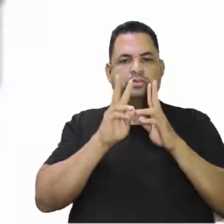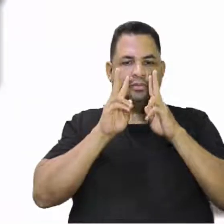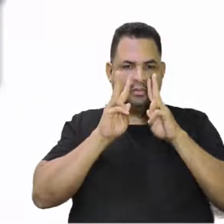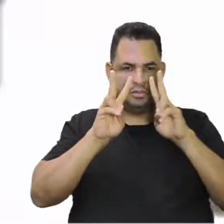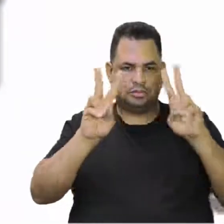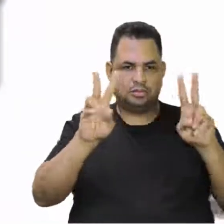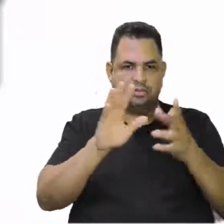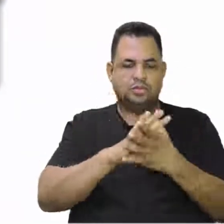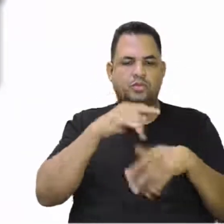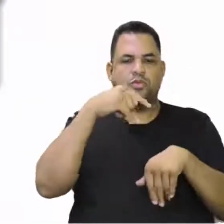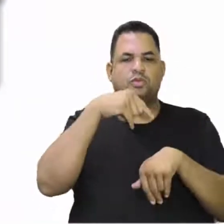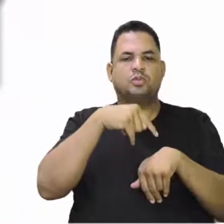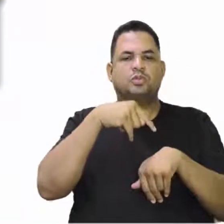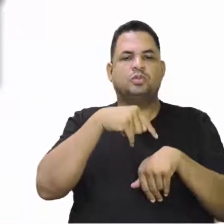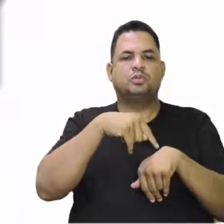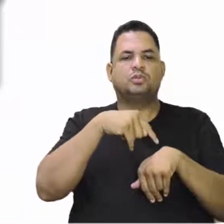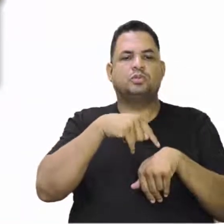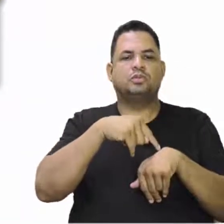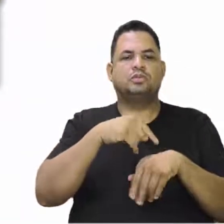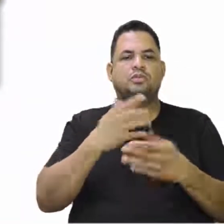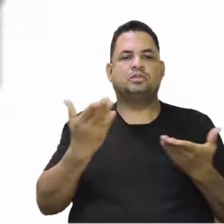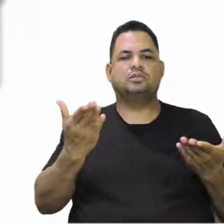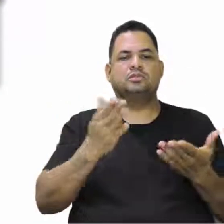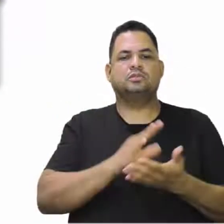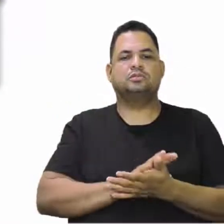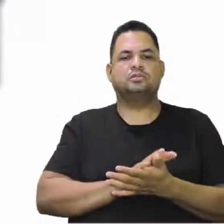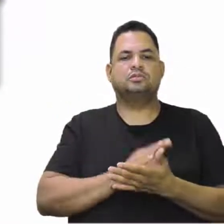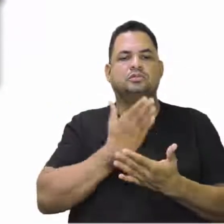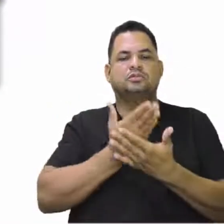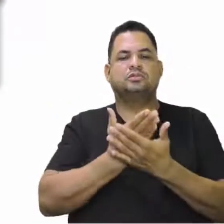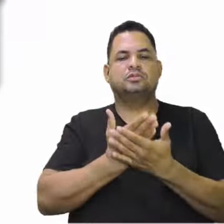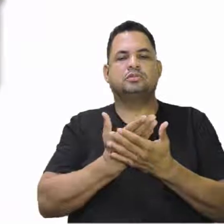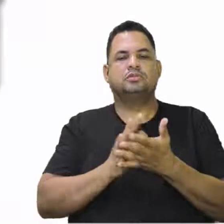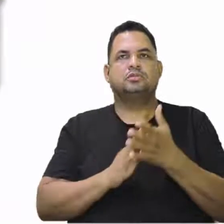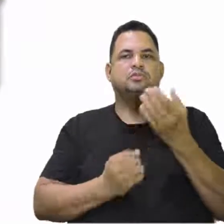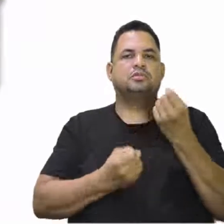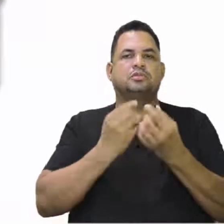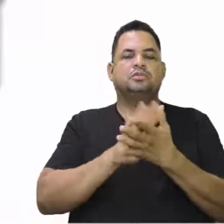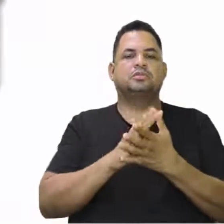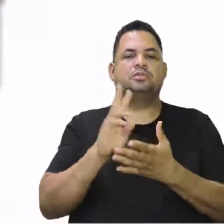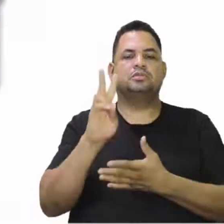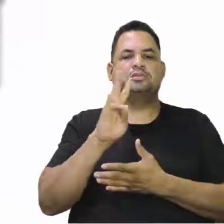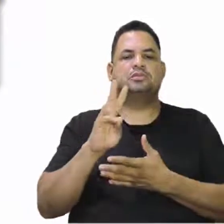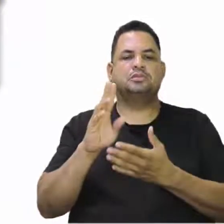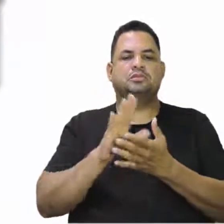tempo, estudar e conhecer algumas questões de vestibular que aconteceu aí